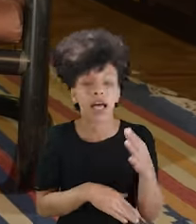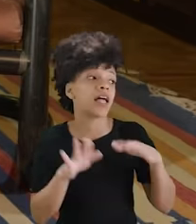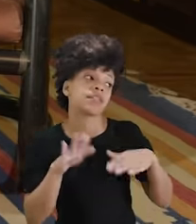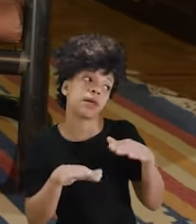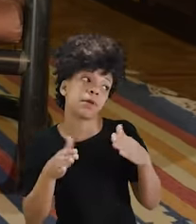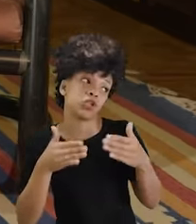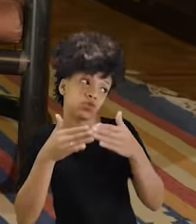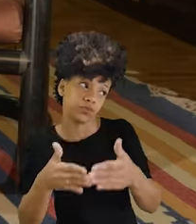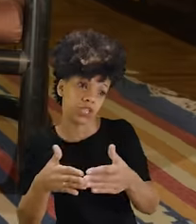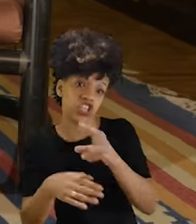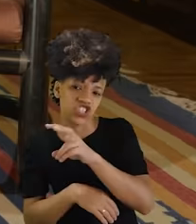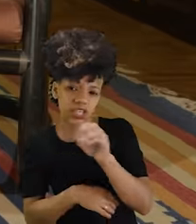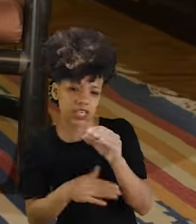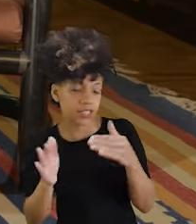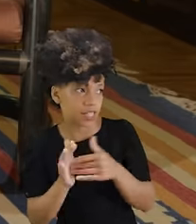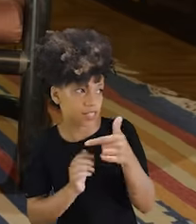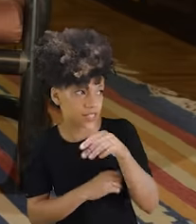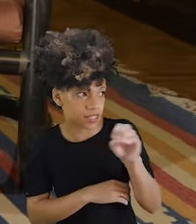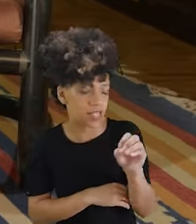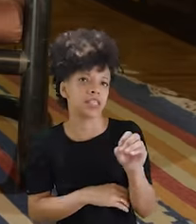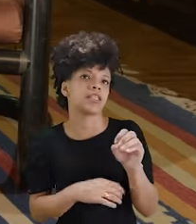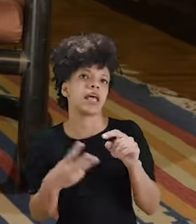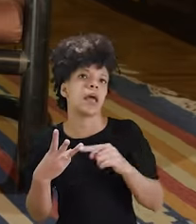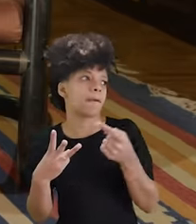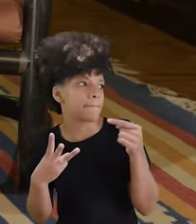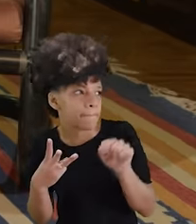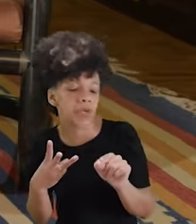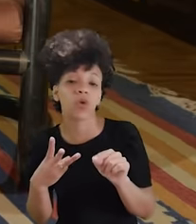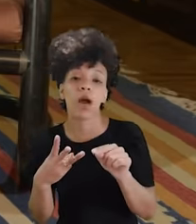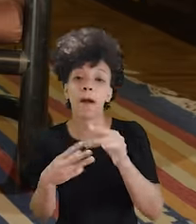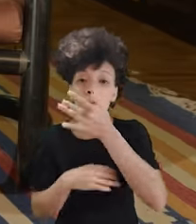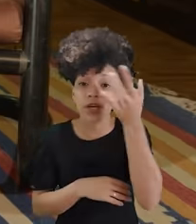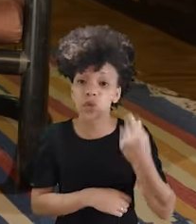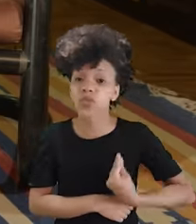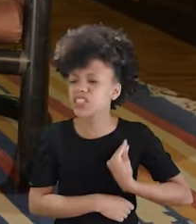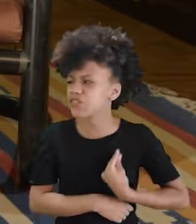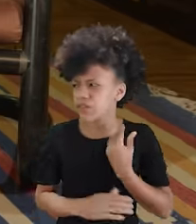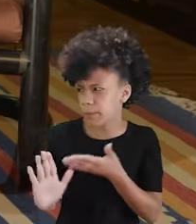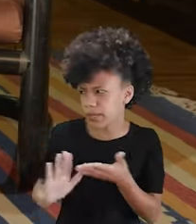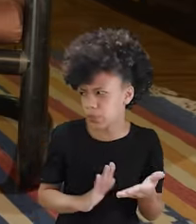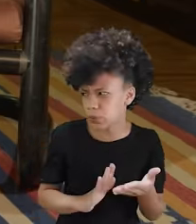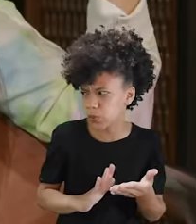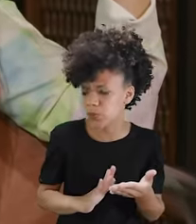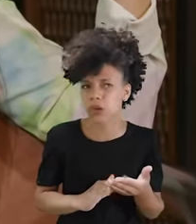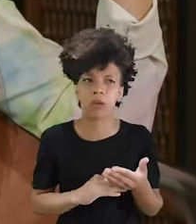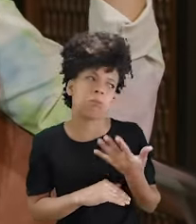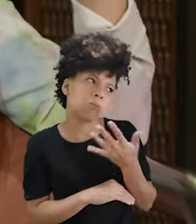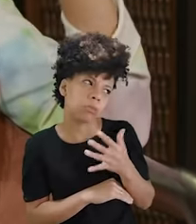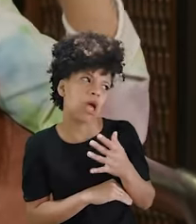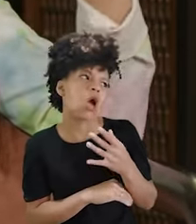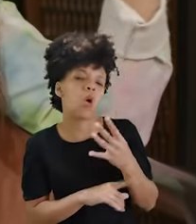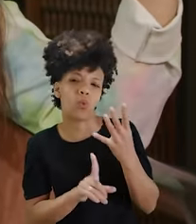geralmente depende do navio de 500 e 700 mil 31 pessoas que convivem Durante quanto tempo geralmente